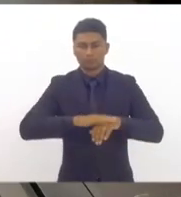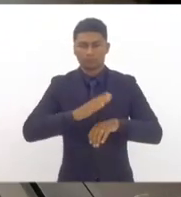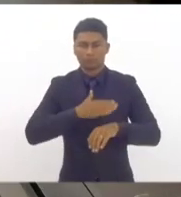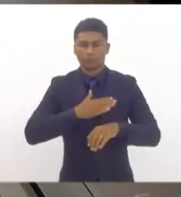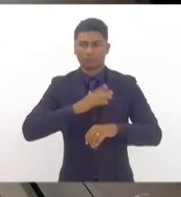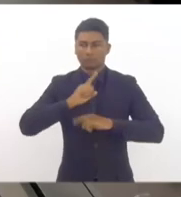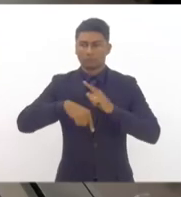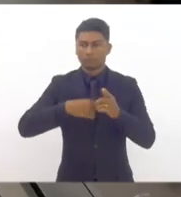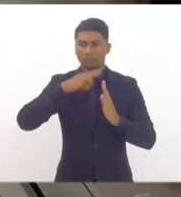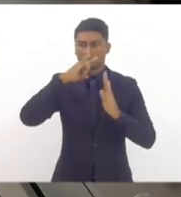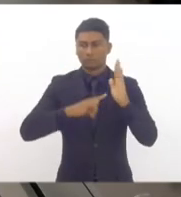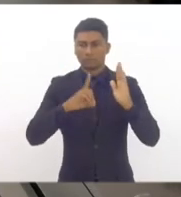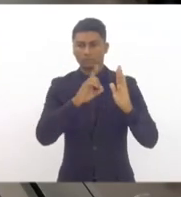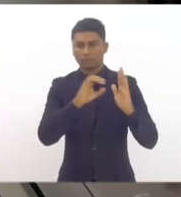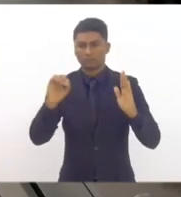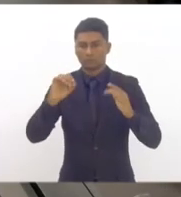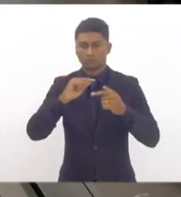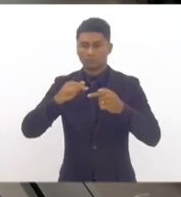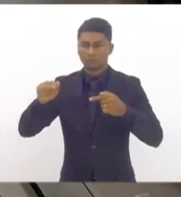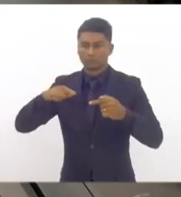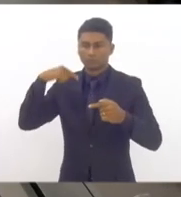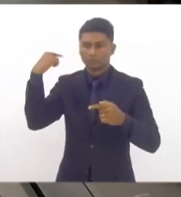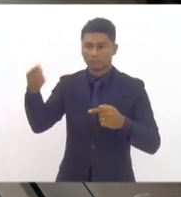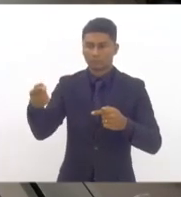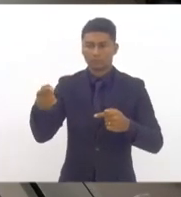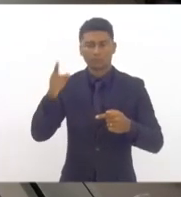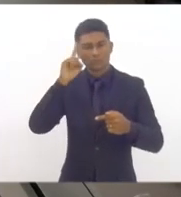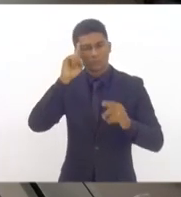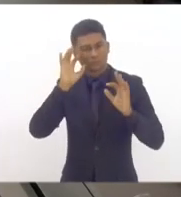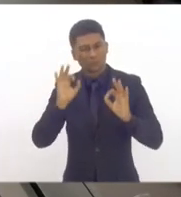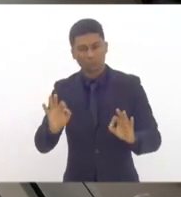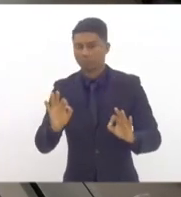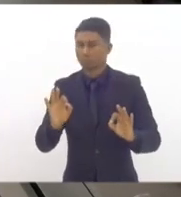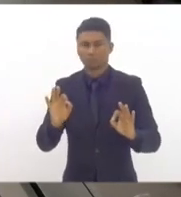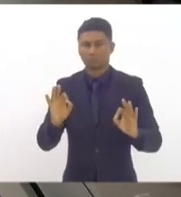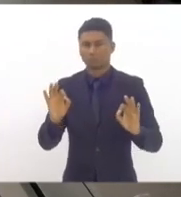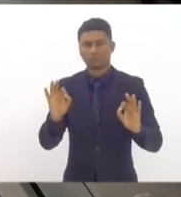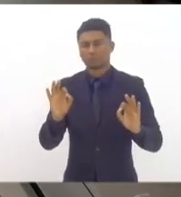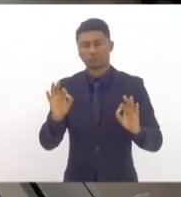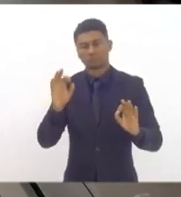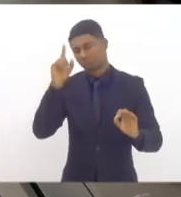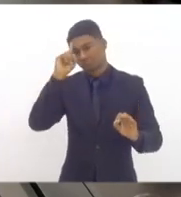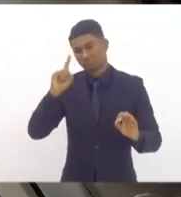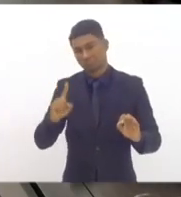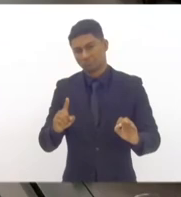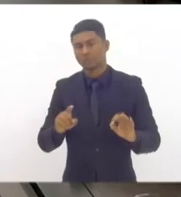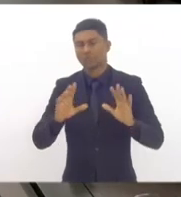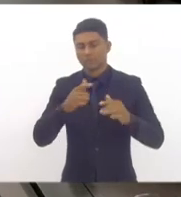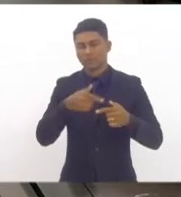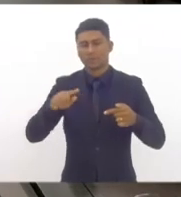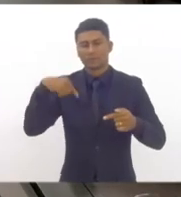Oficial ainda na semana que vem, não temos como precisar a data. Então,